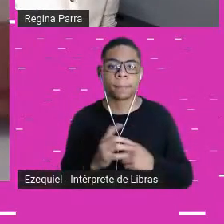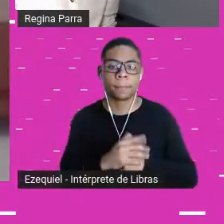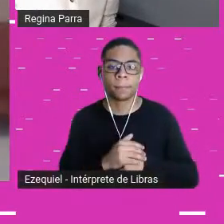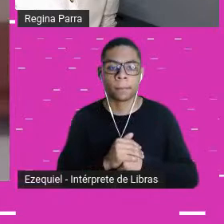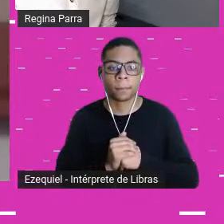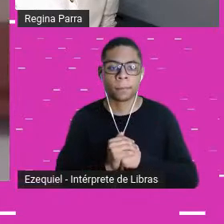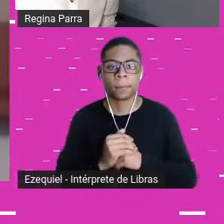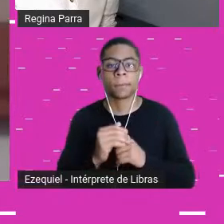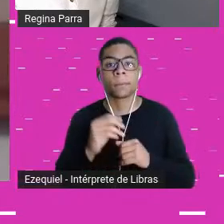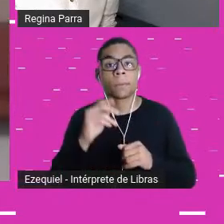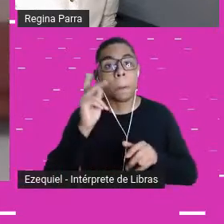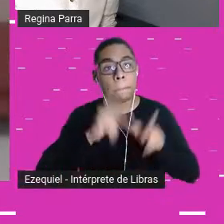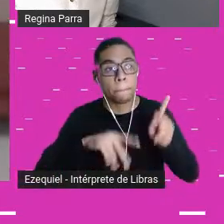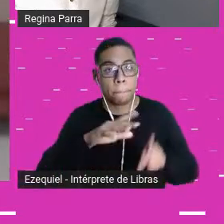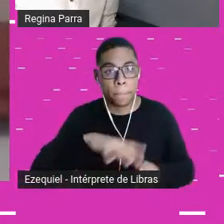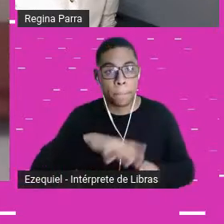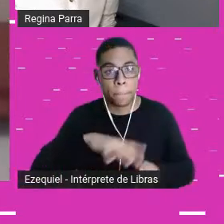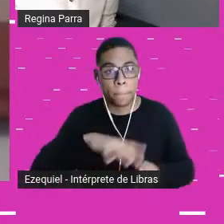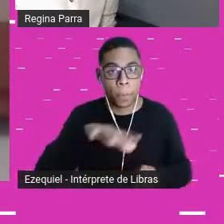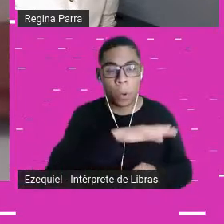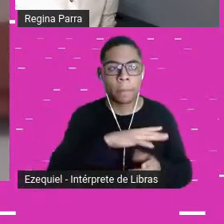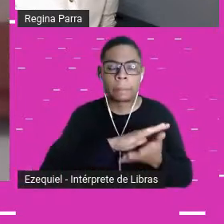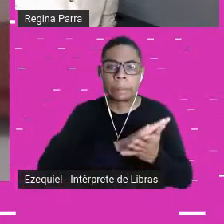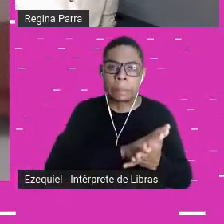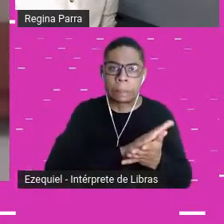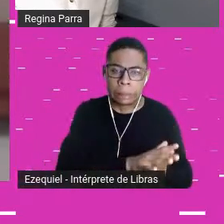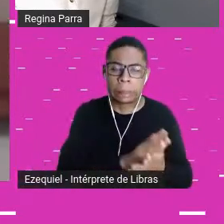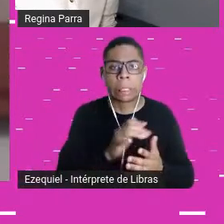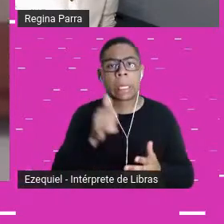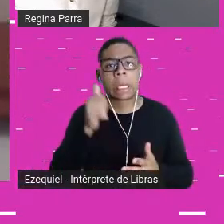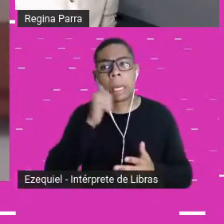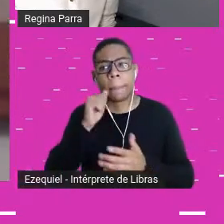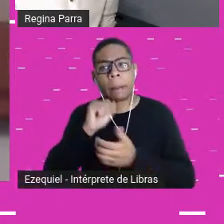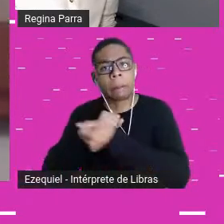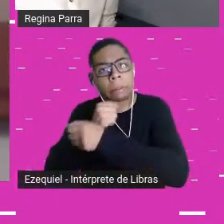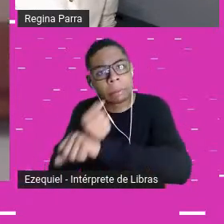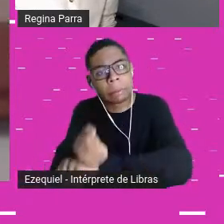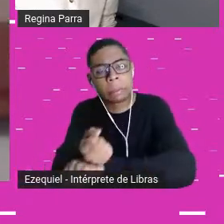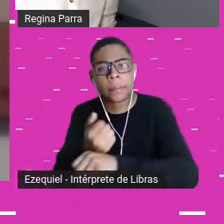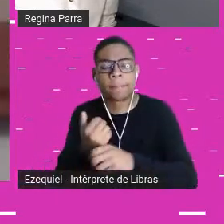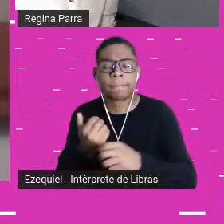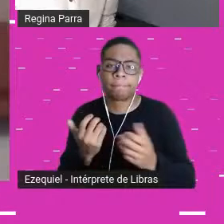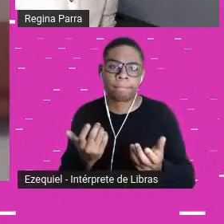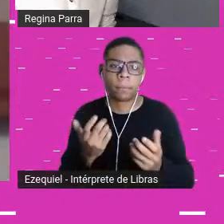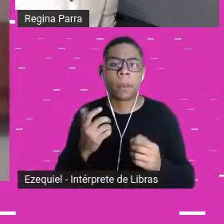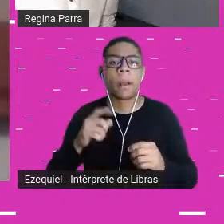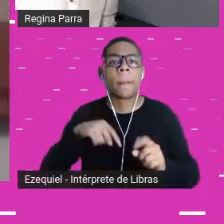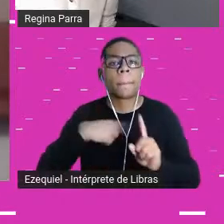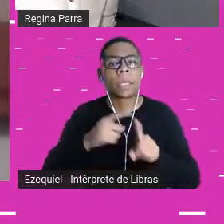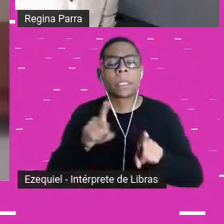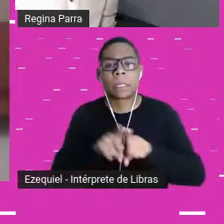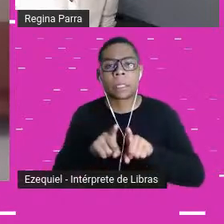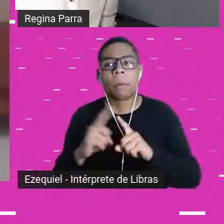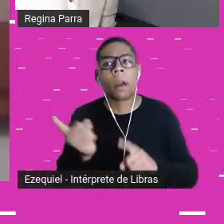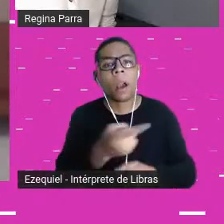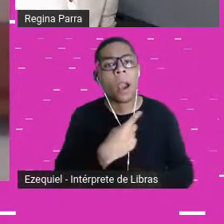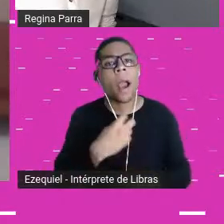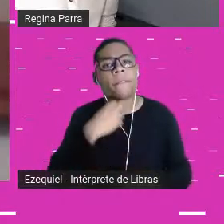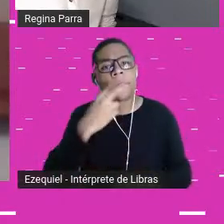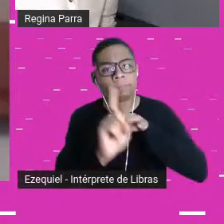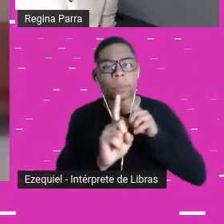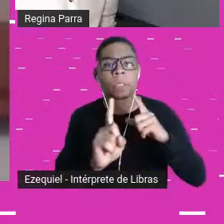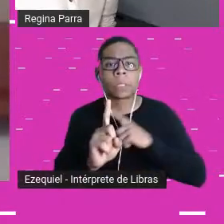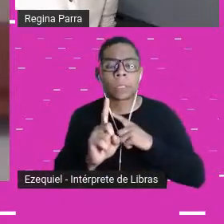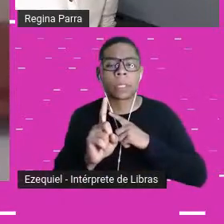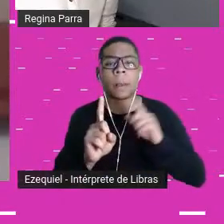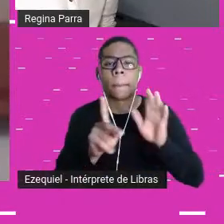esse povo dilacerado e as mulheres escravizadas, então, e a voz, né, e essas vozes